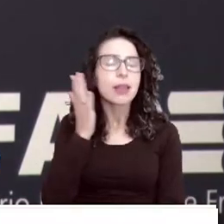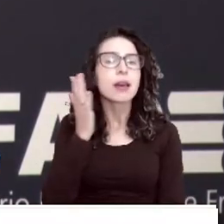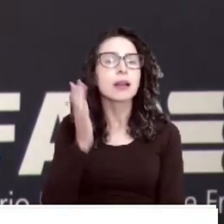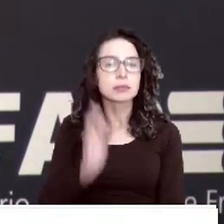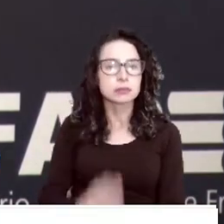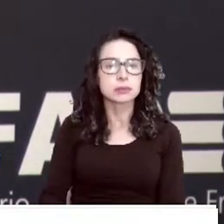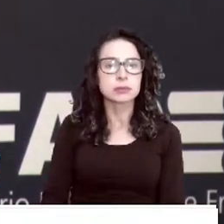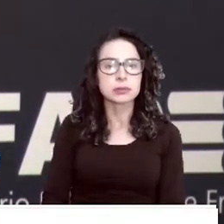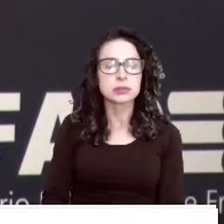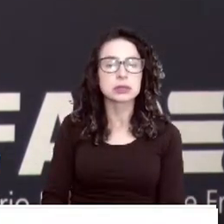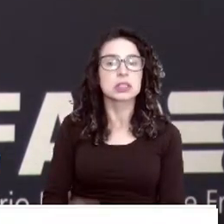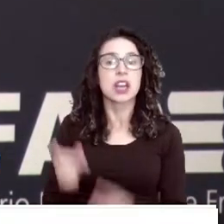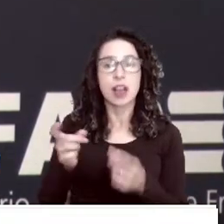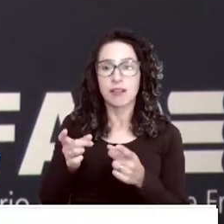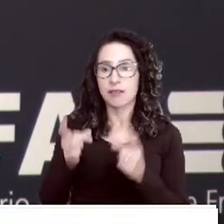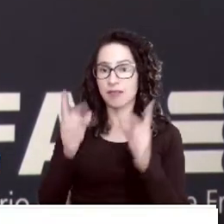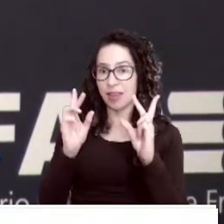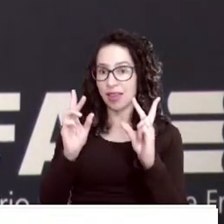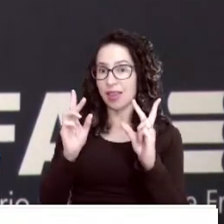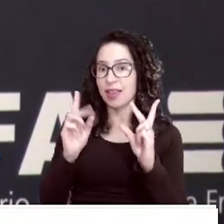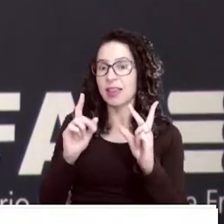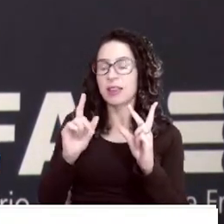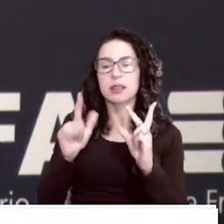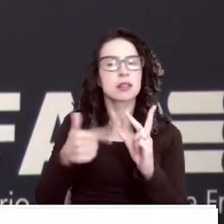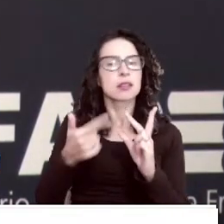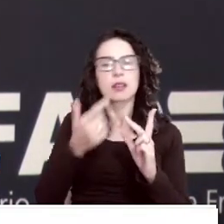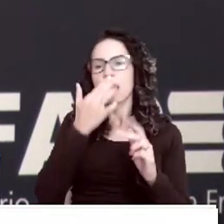a privatização